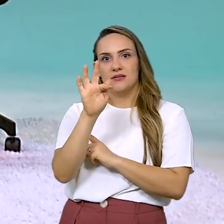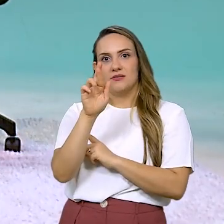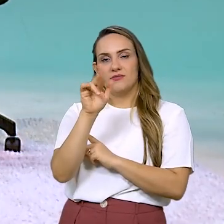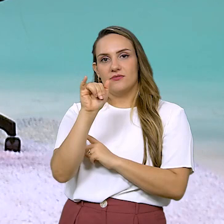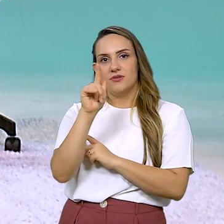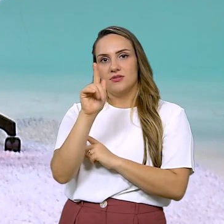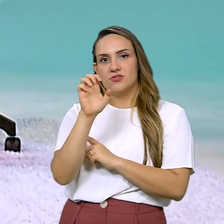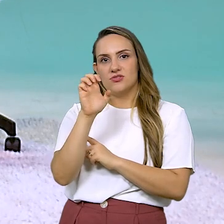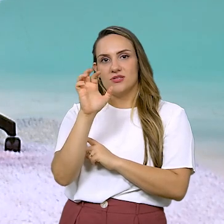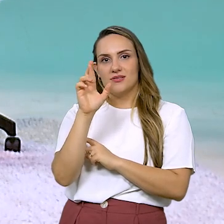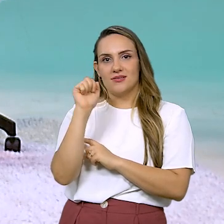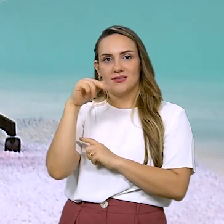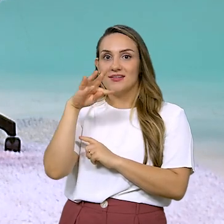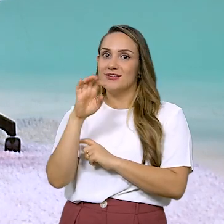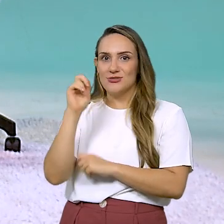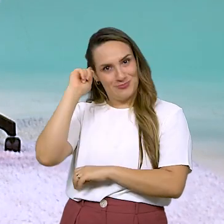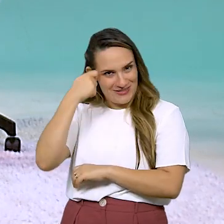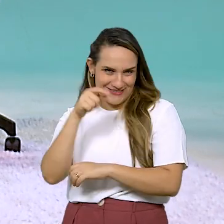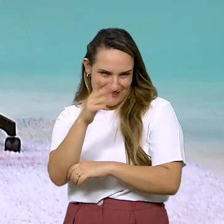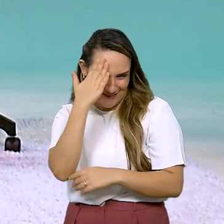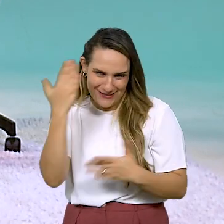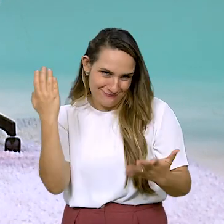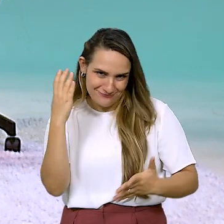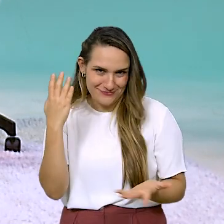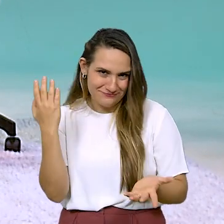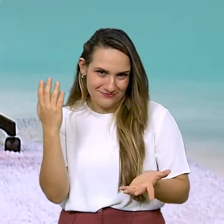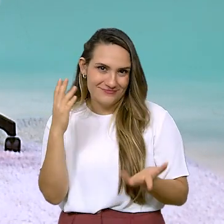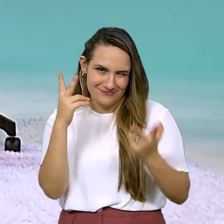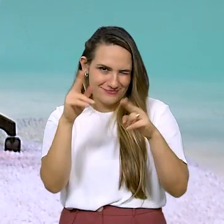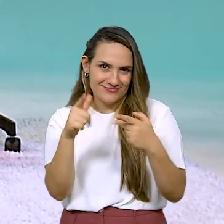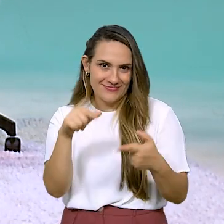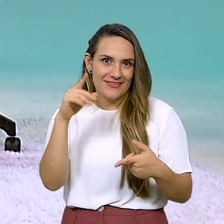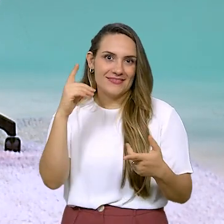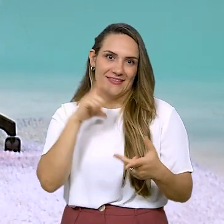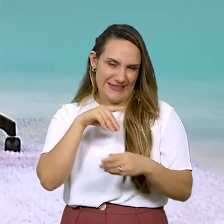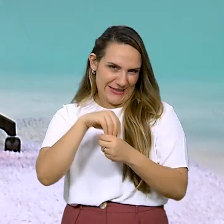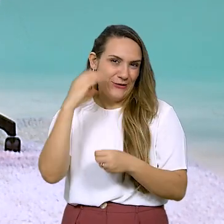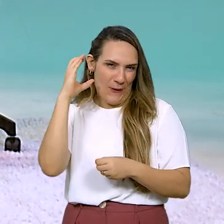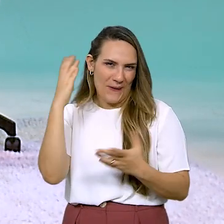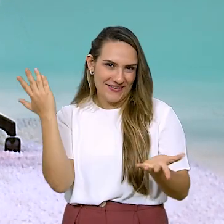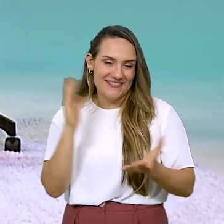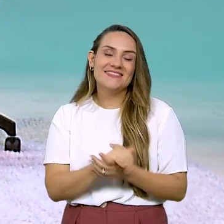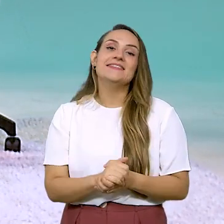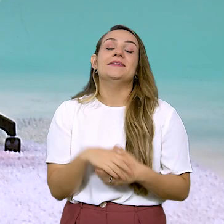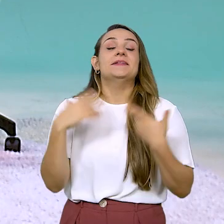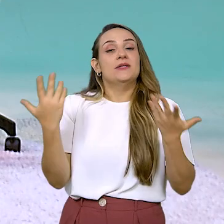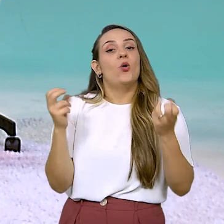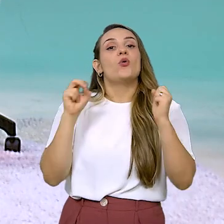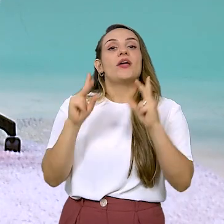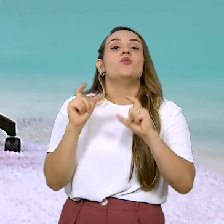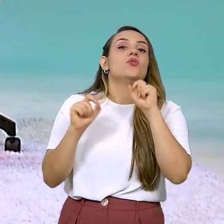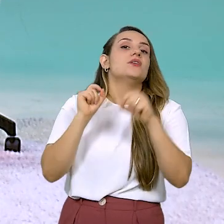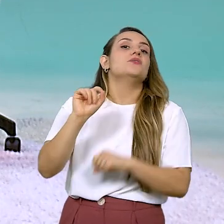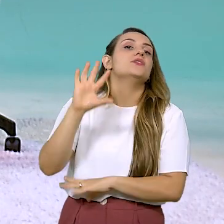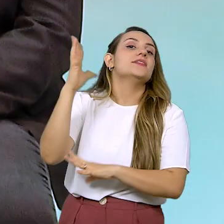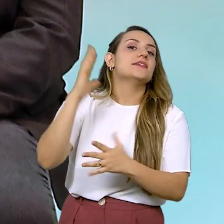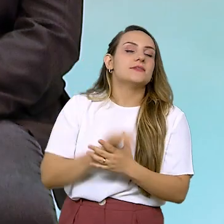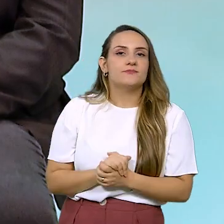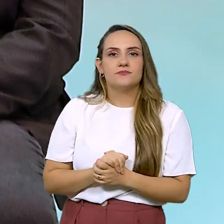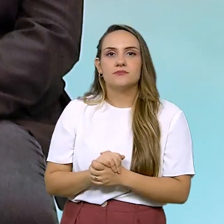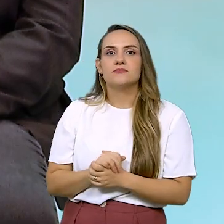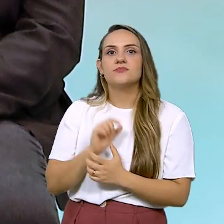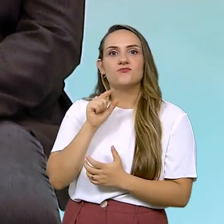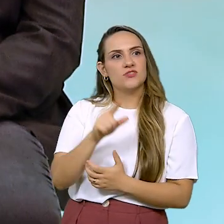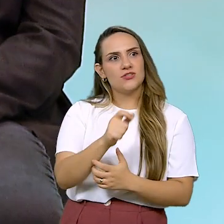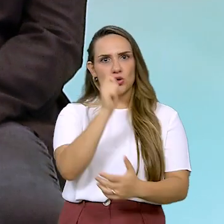nomes aqui, mas todo mundo sabe aquele refrigerantezinho preto lá, com coca. E o que acontece?